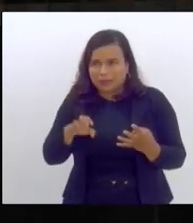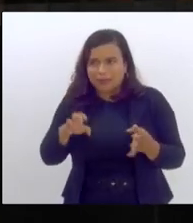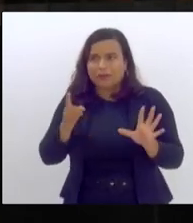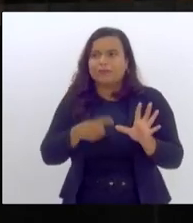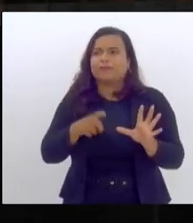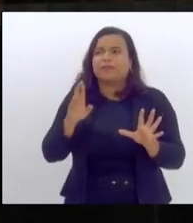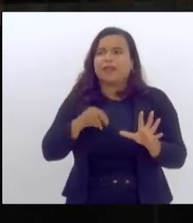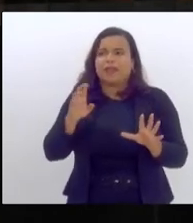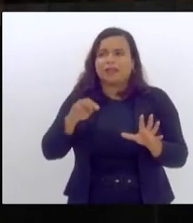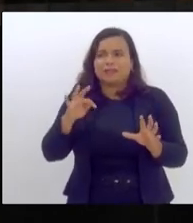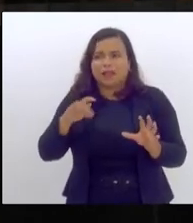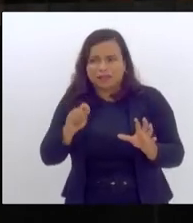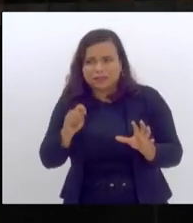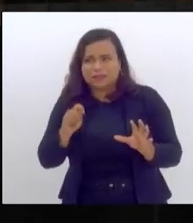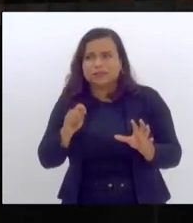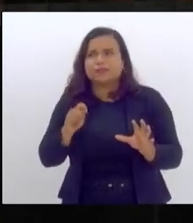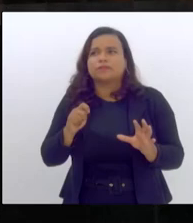Renata,